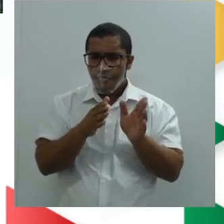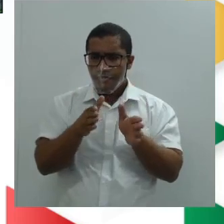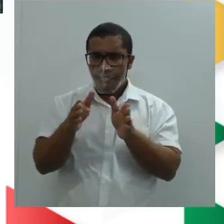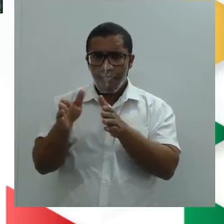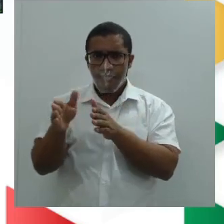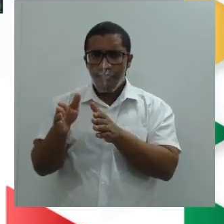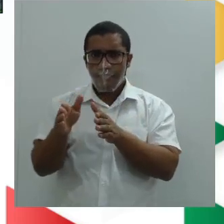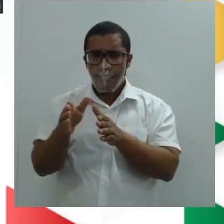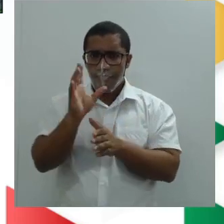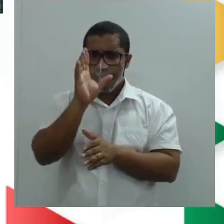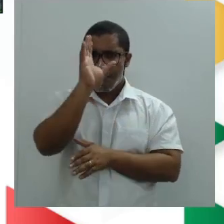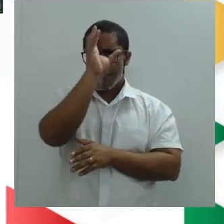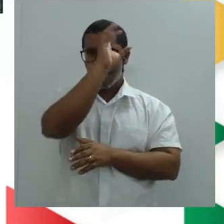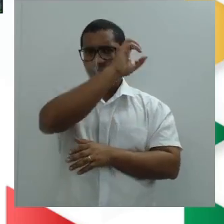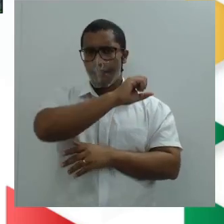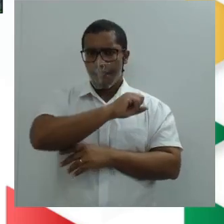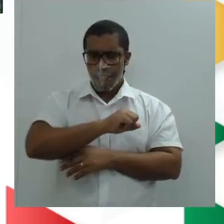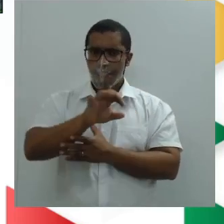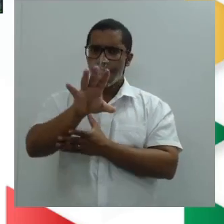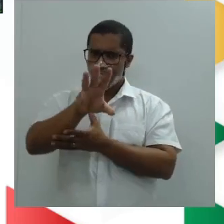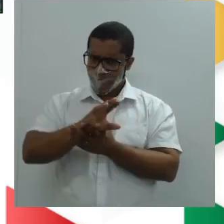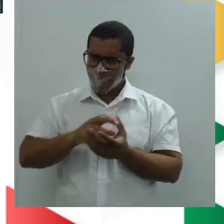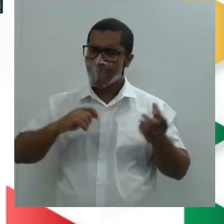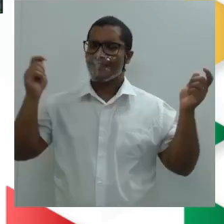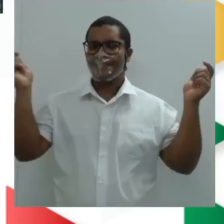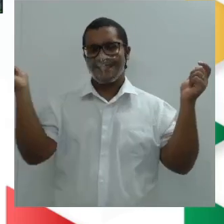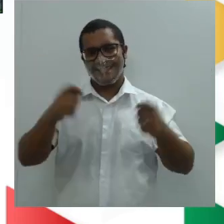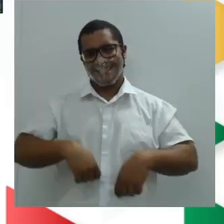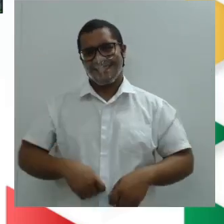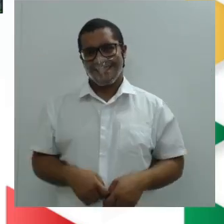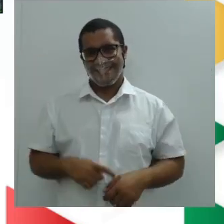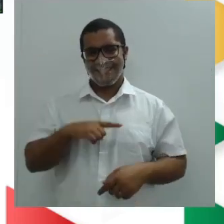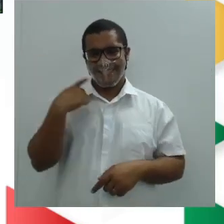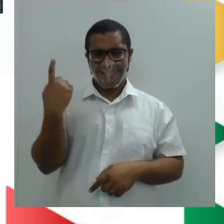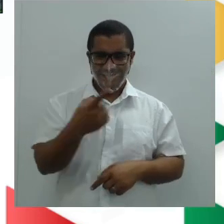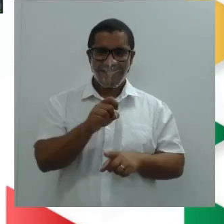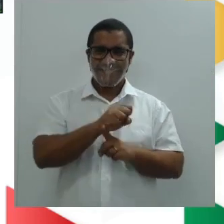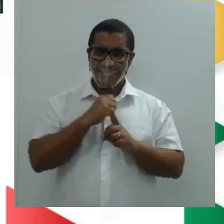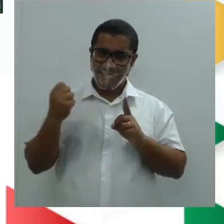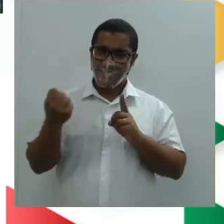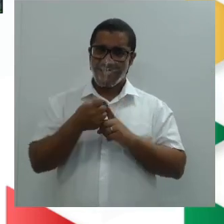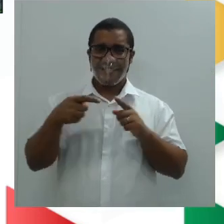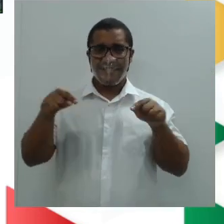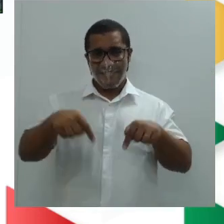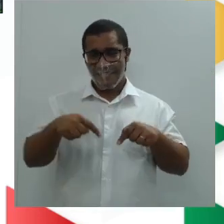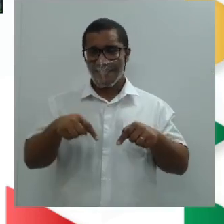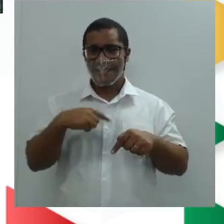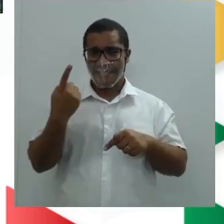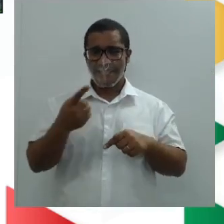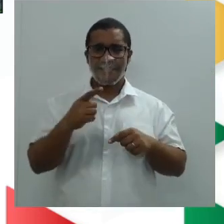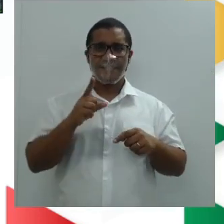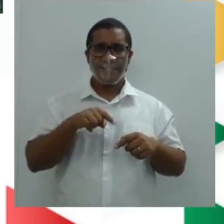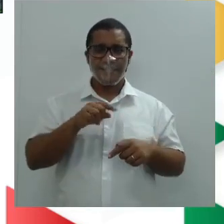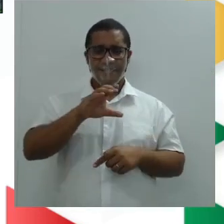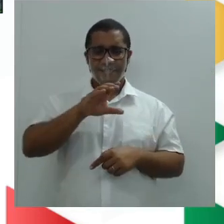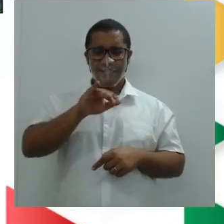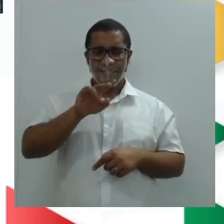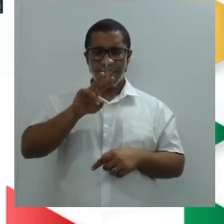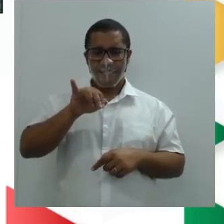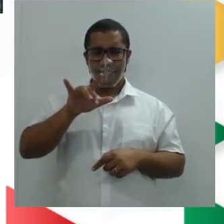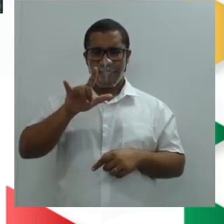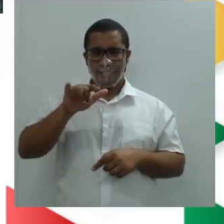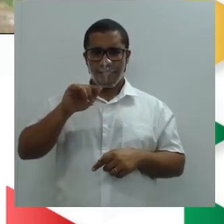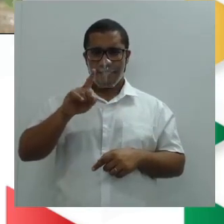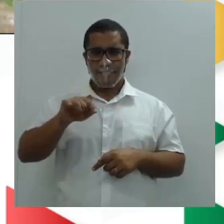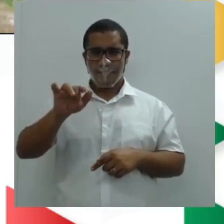com eles, né? São exemplos para cada um de nós, para a nossa sociedade, não é? Que é dita civilizada, tá